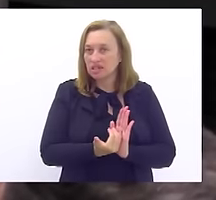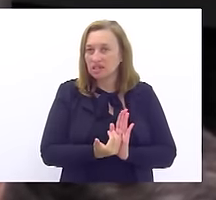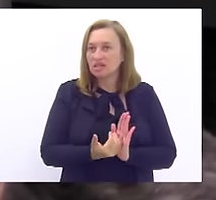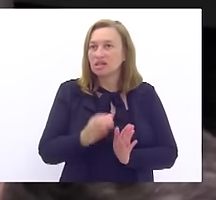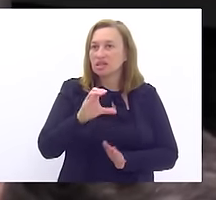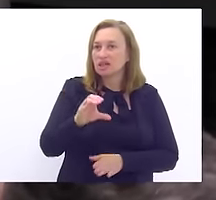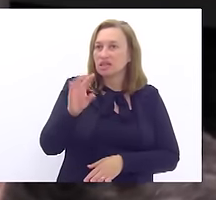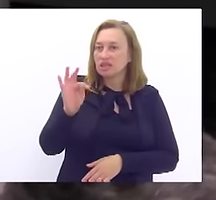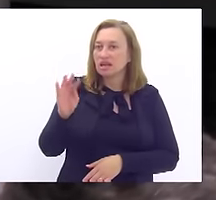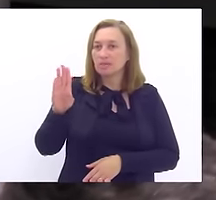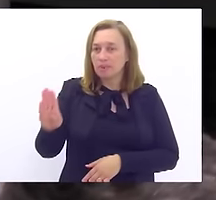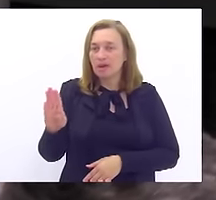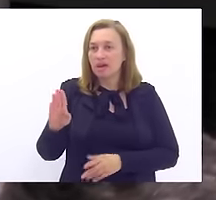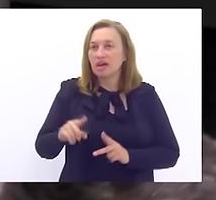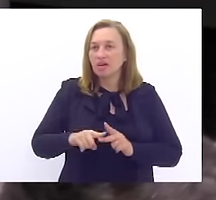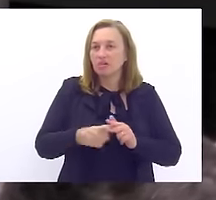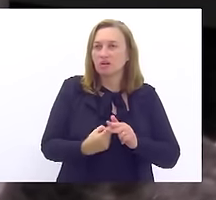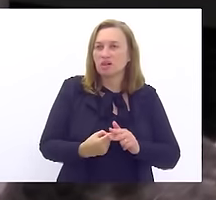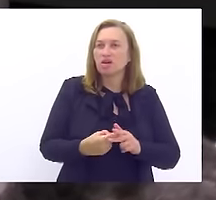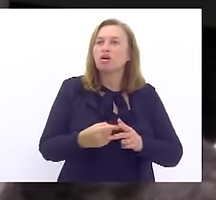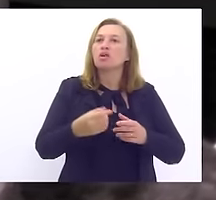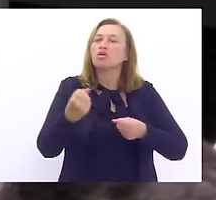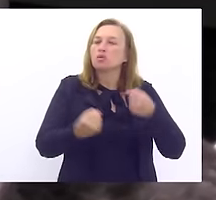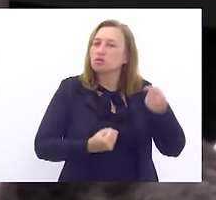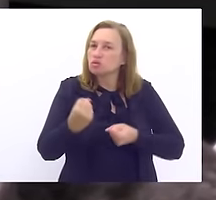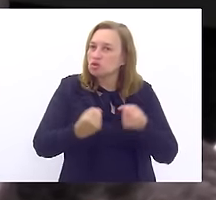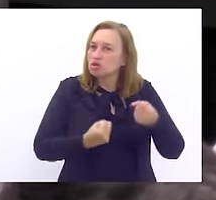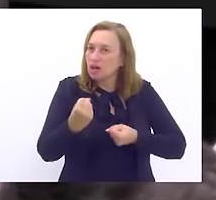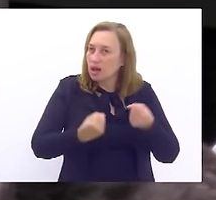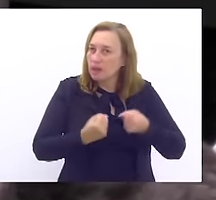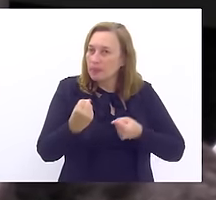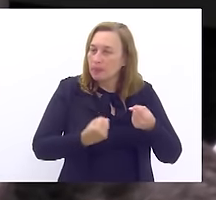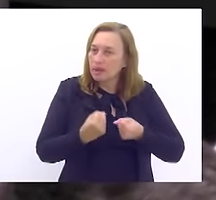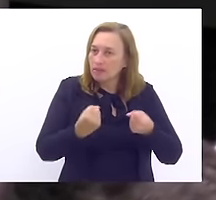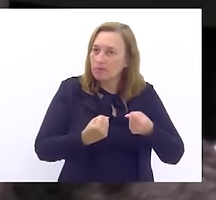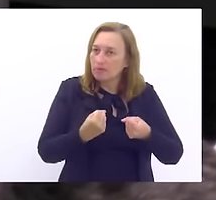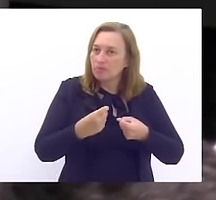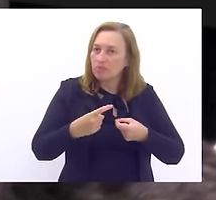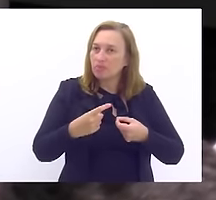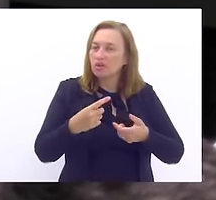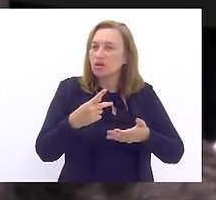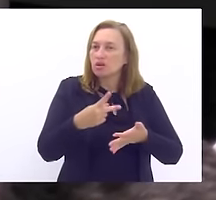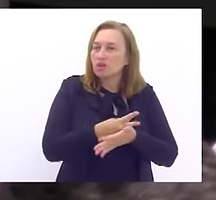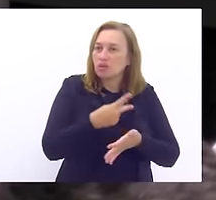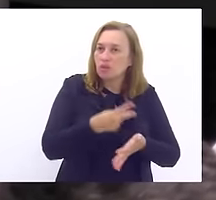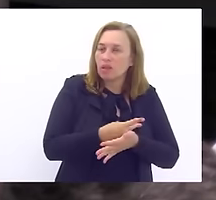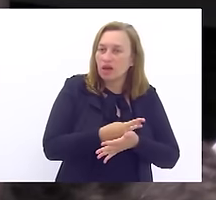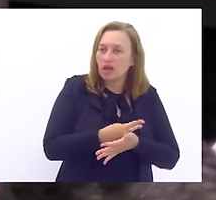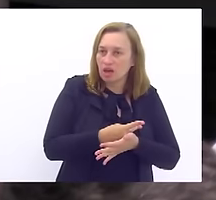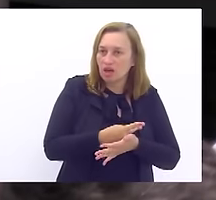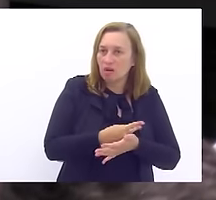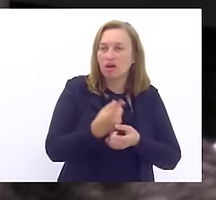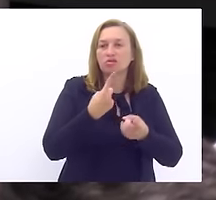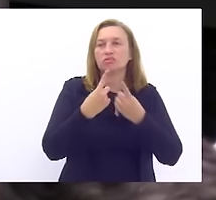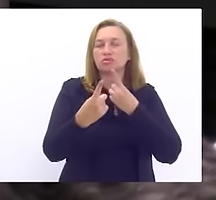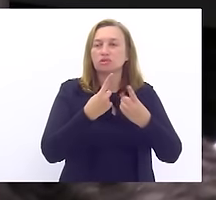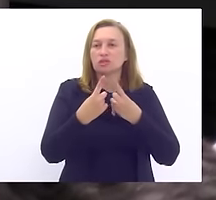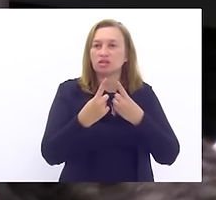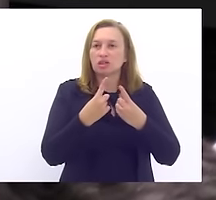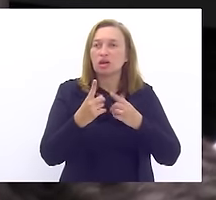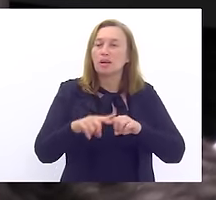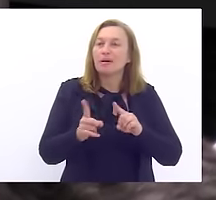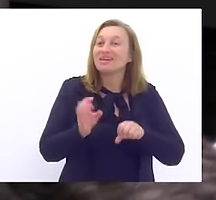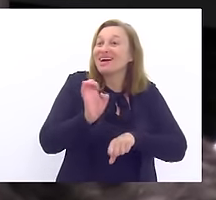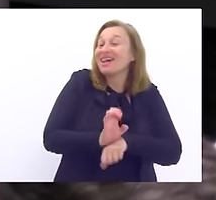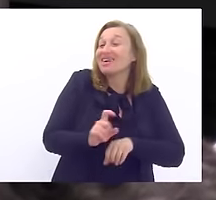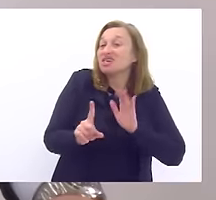CTB então para os carros que são derivados de regularidades do Código de Trânsito Dr sim mas lei estadual